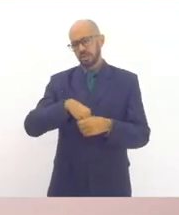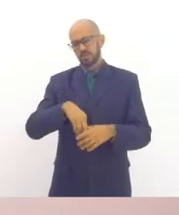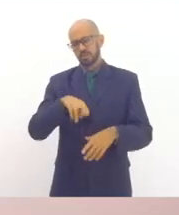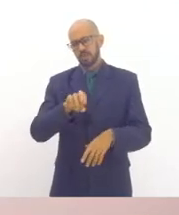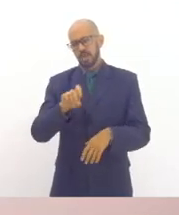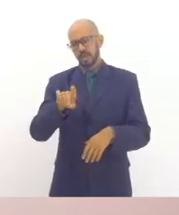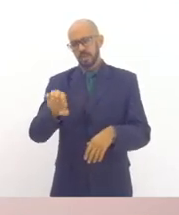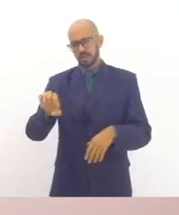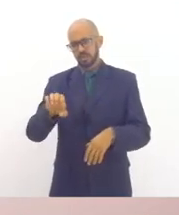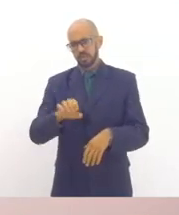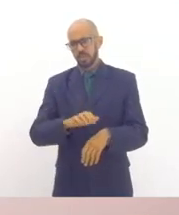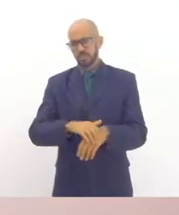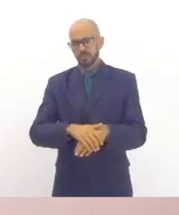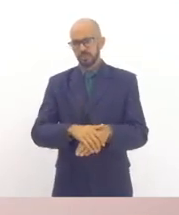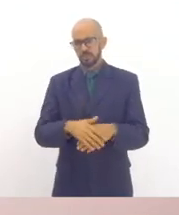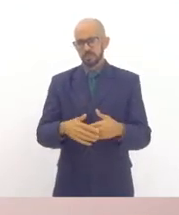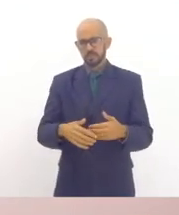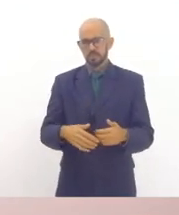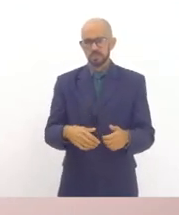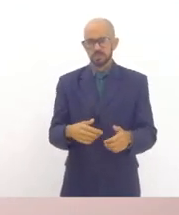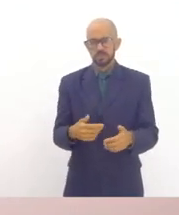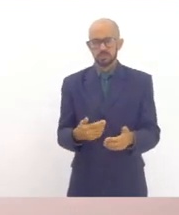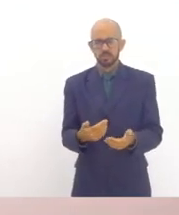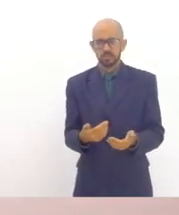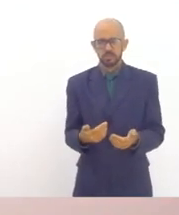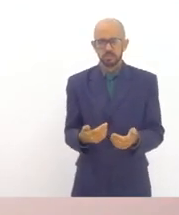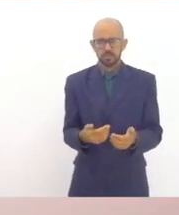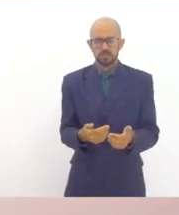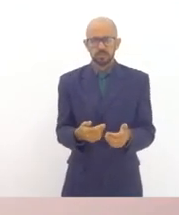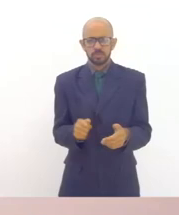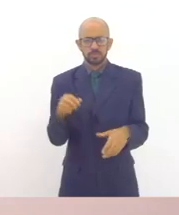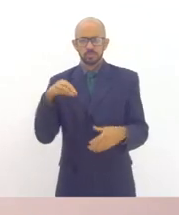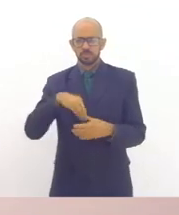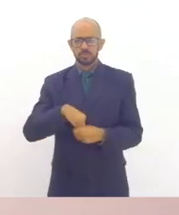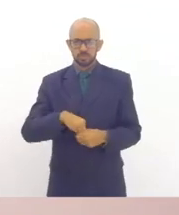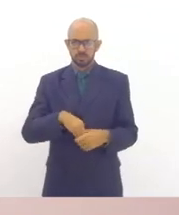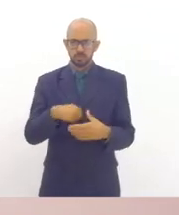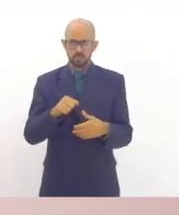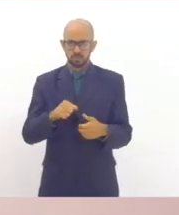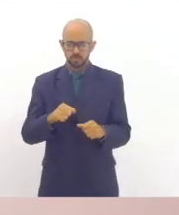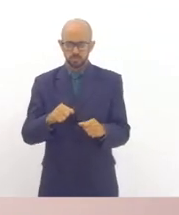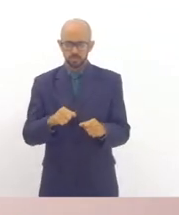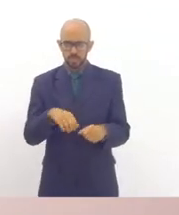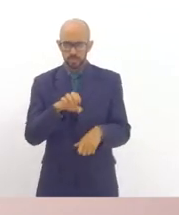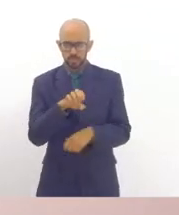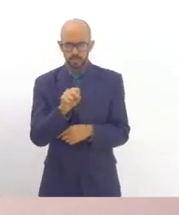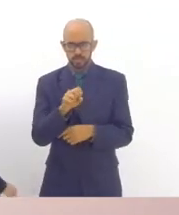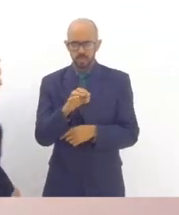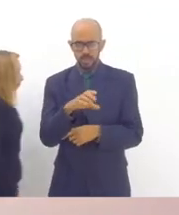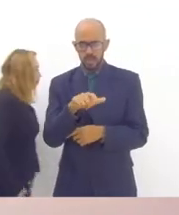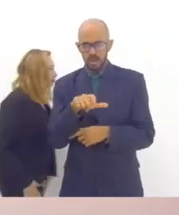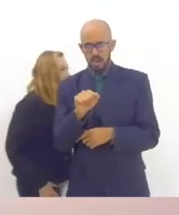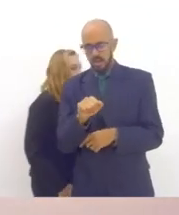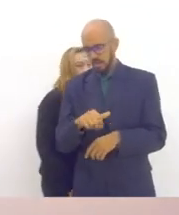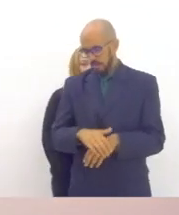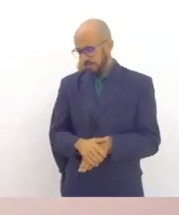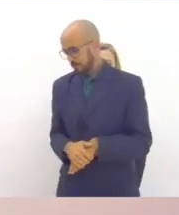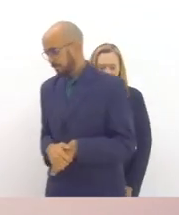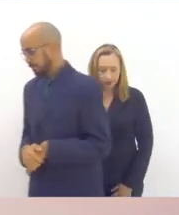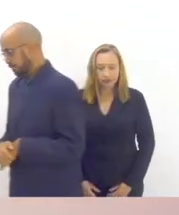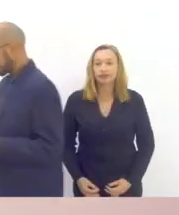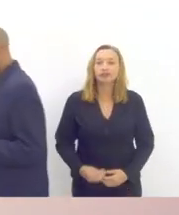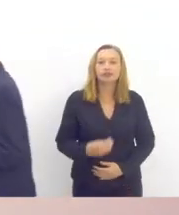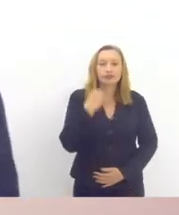gente enfrenta o desafio da escala, né? Como é que se dá escala a experiências